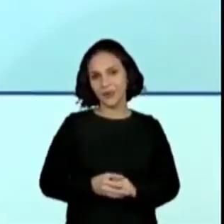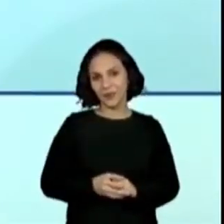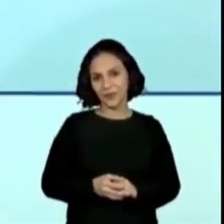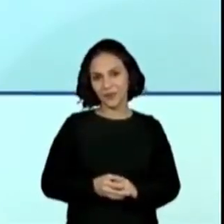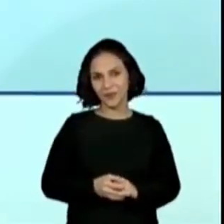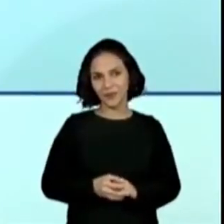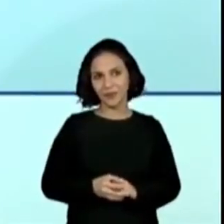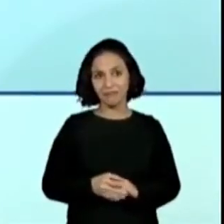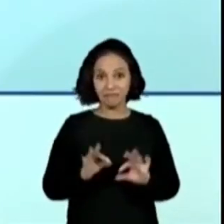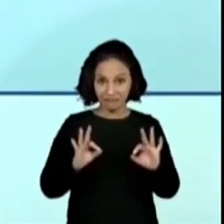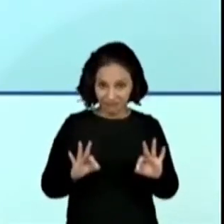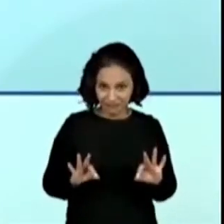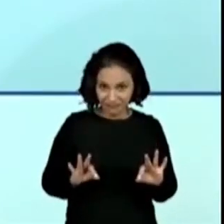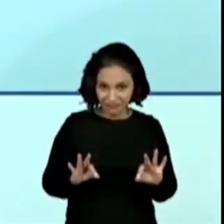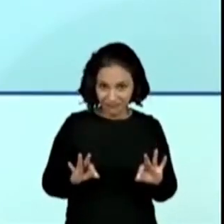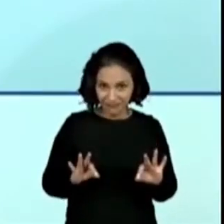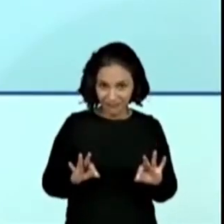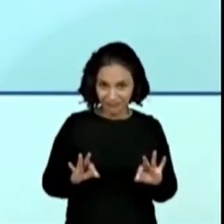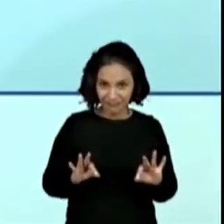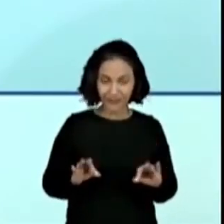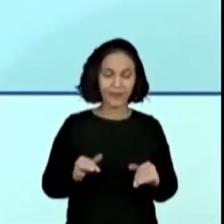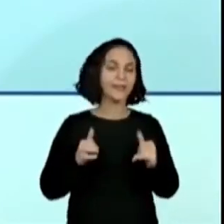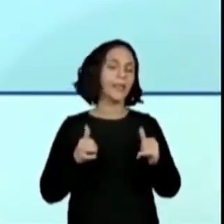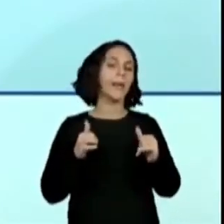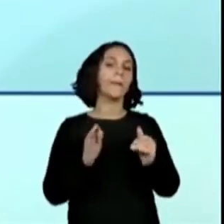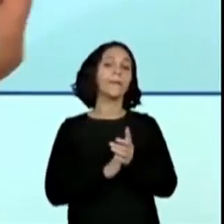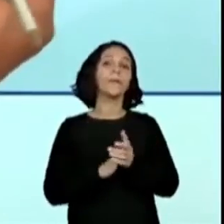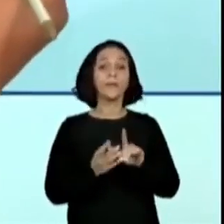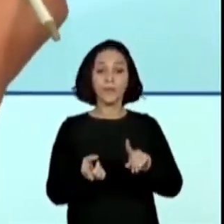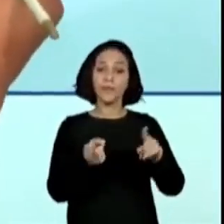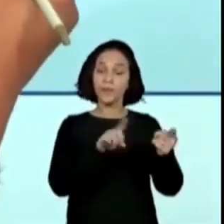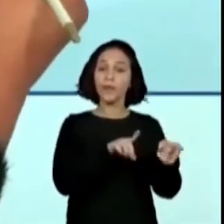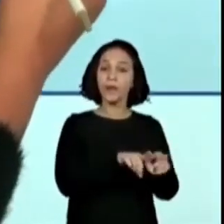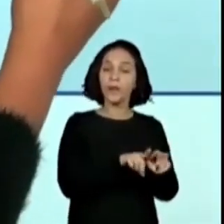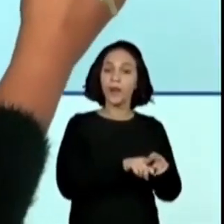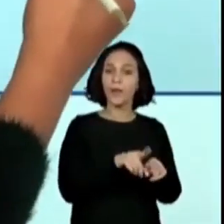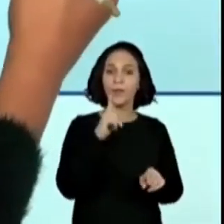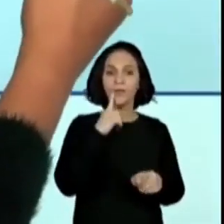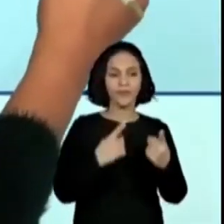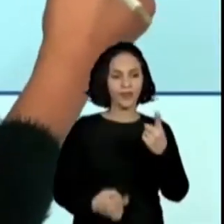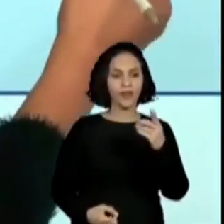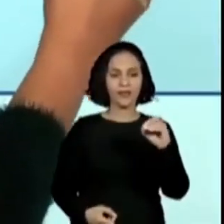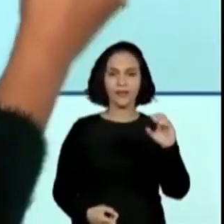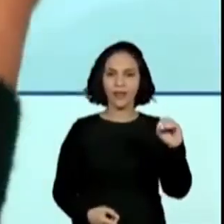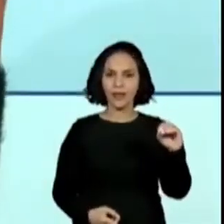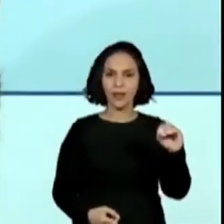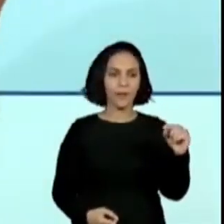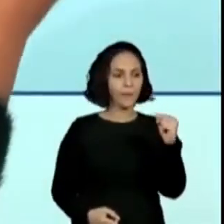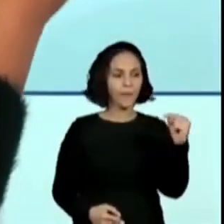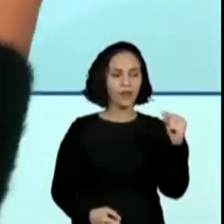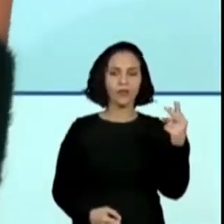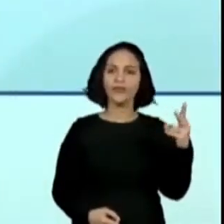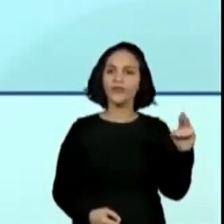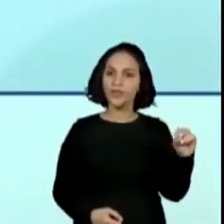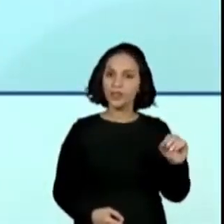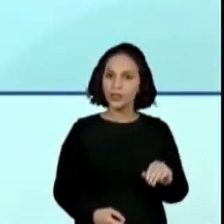80 certo e aqui a mesma coisa eu tinha 100 e tirei